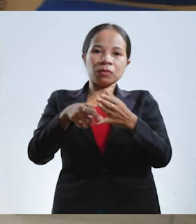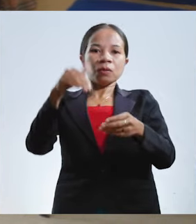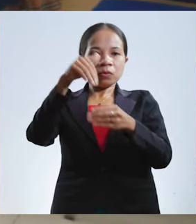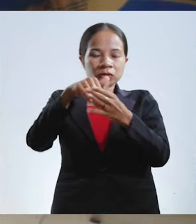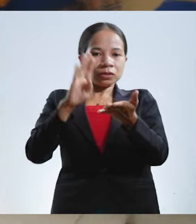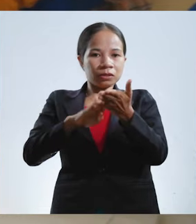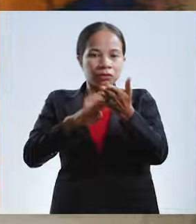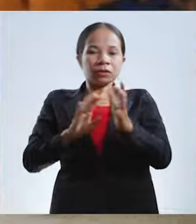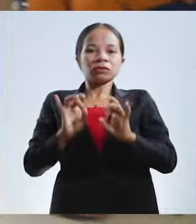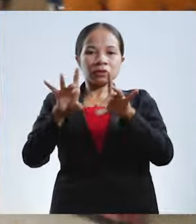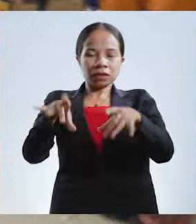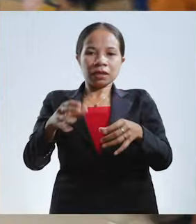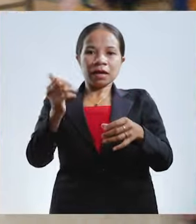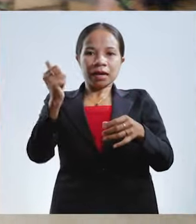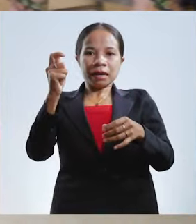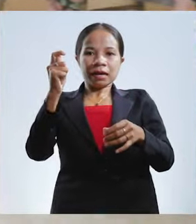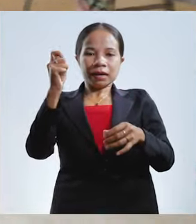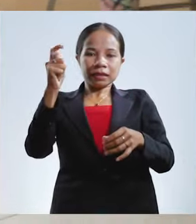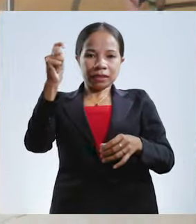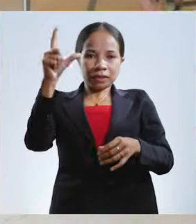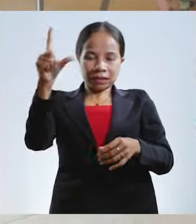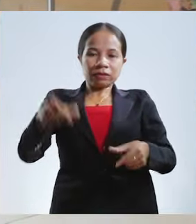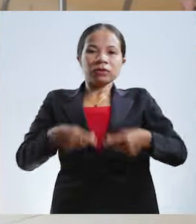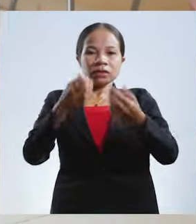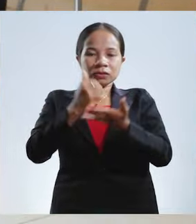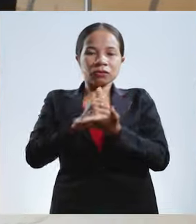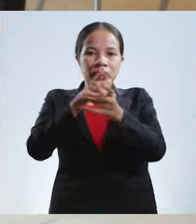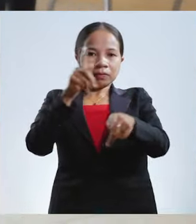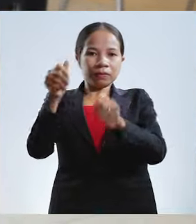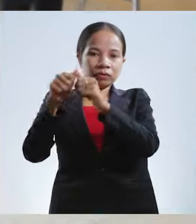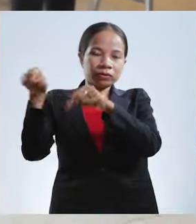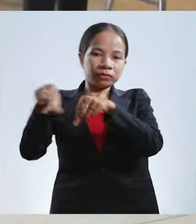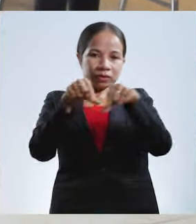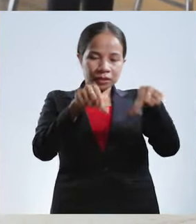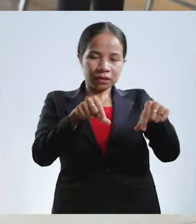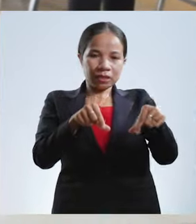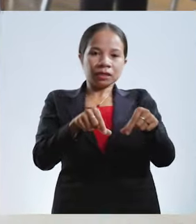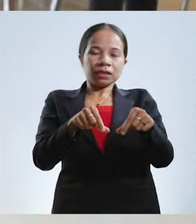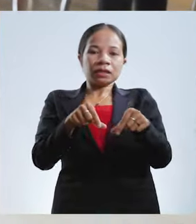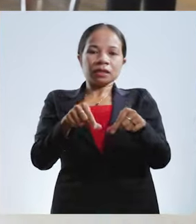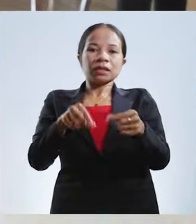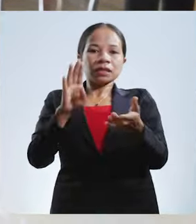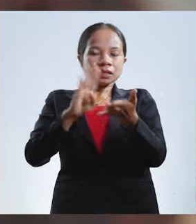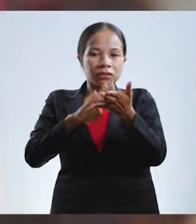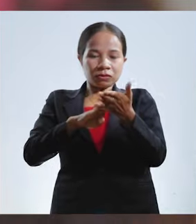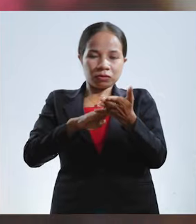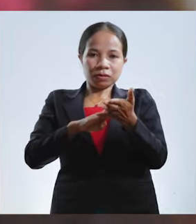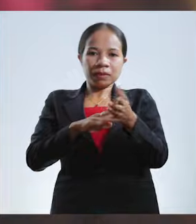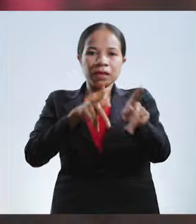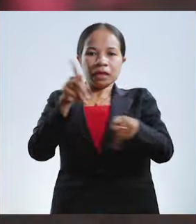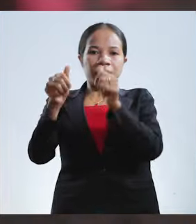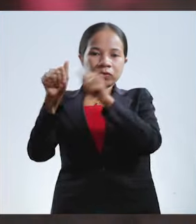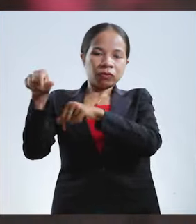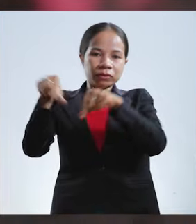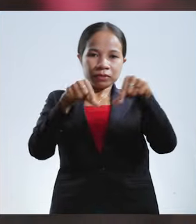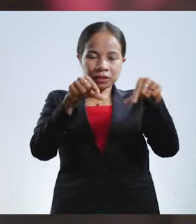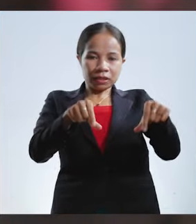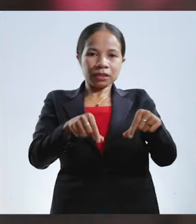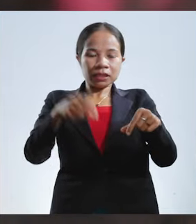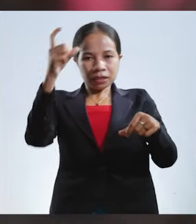estudo Australia Awards. AATL fo apoio ba aplicante deficiência no asegura kata. Bolsa estudo oferece ba emo deficiência